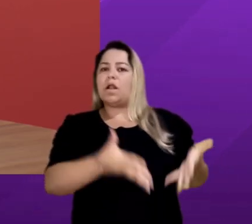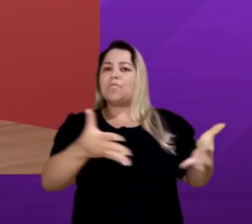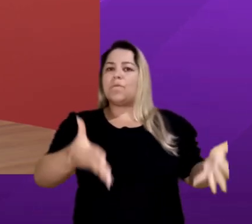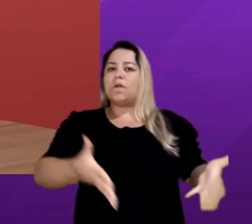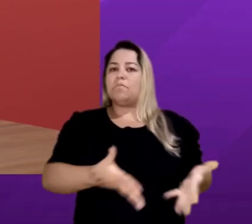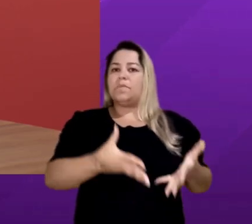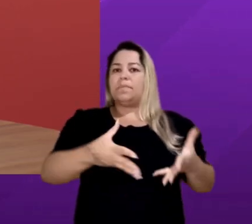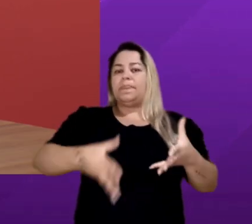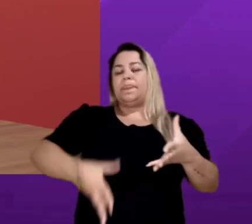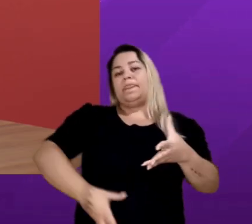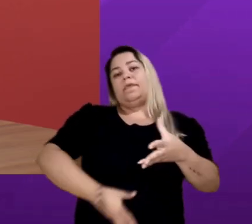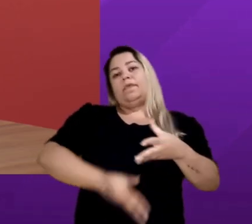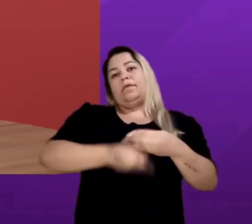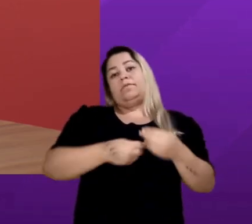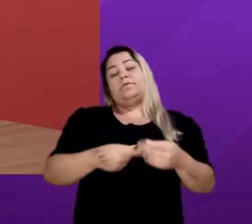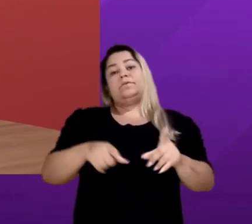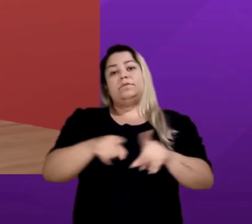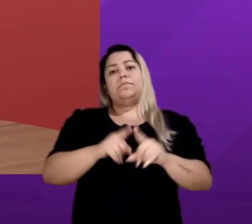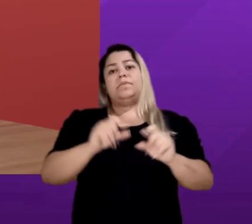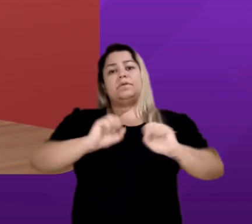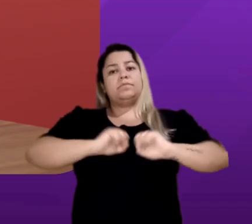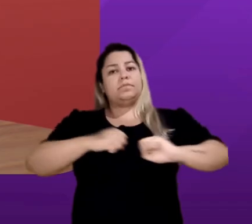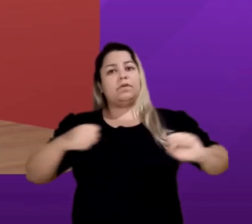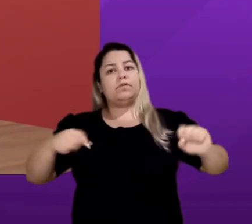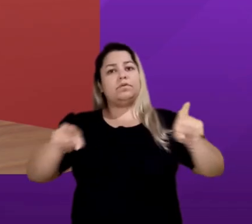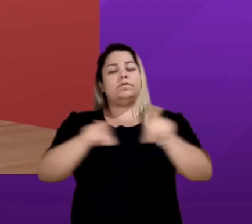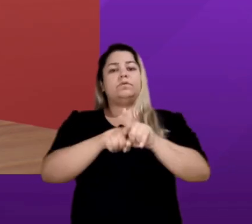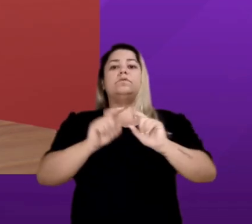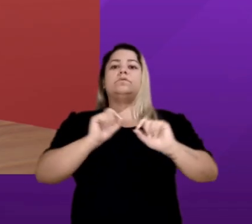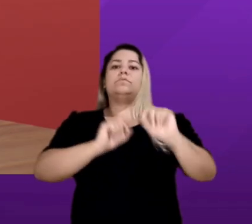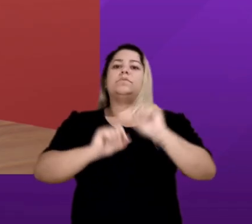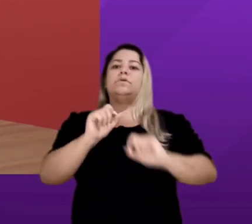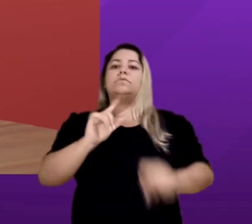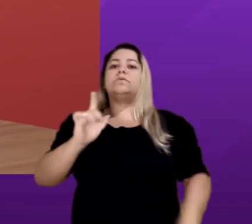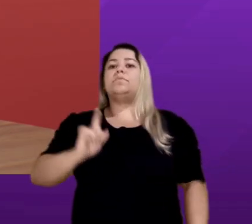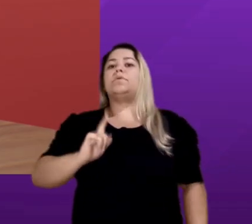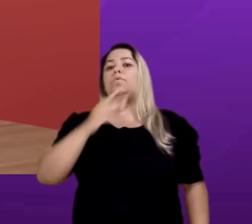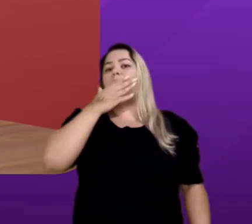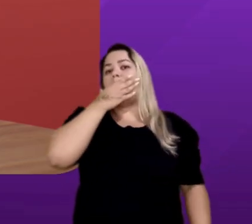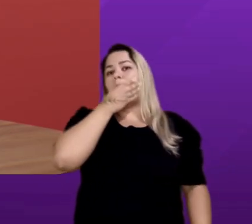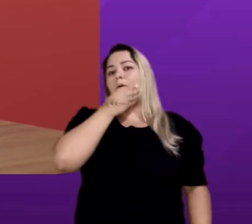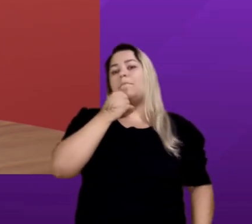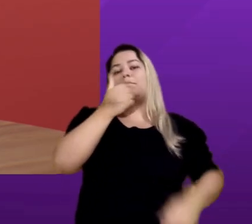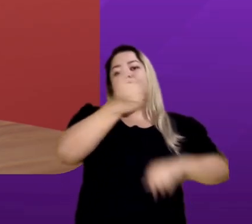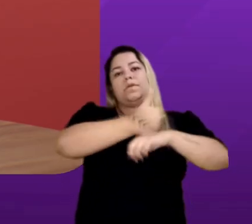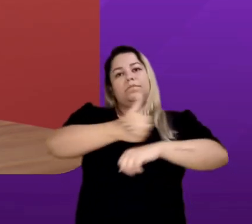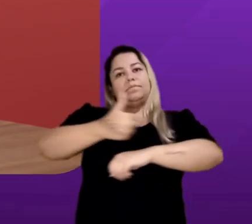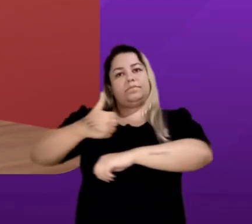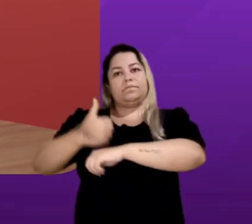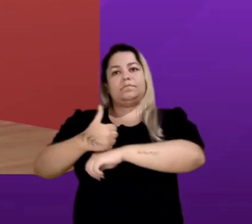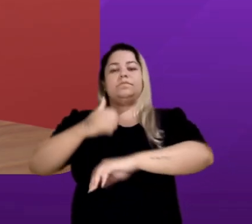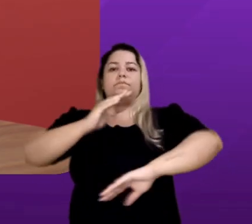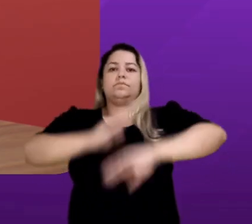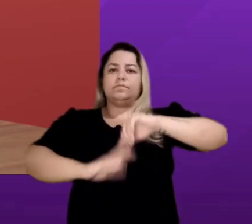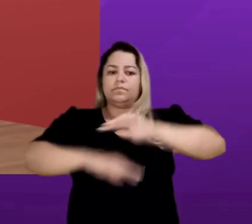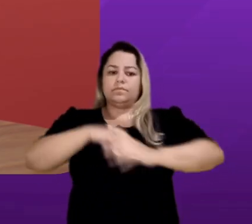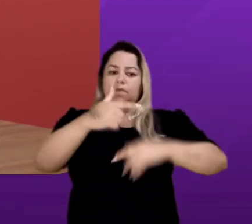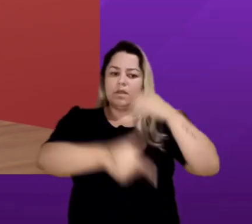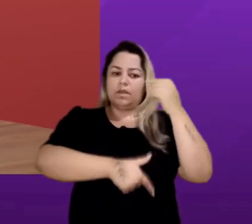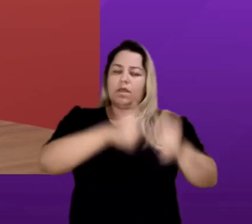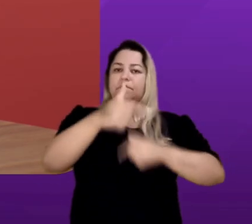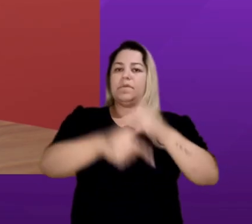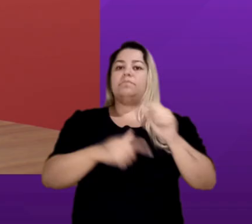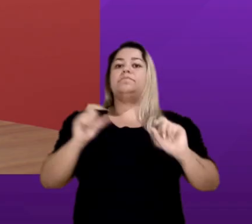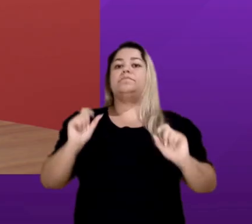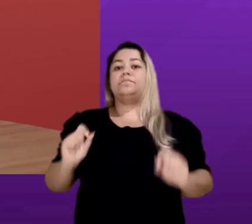em exigências maiores do que se exige para um homem, para ocupar determinados cargos. É como se a gente tivesse